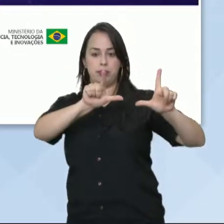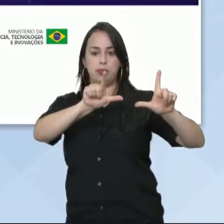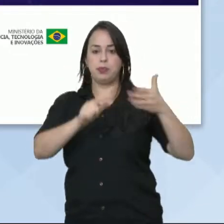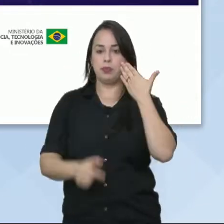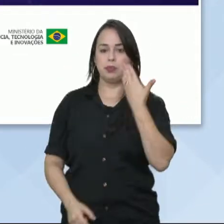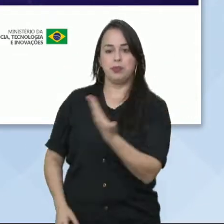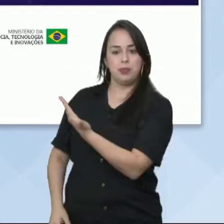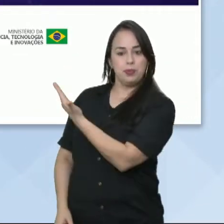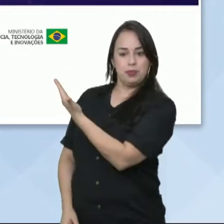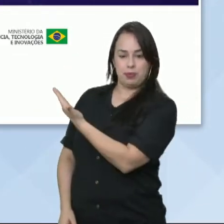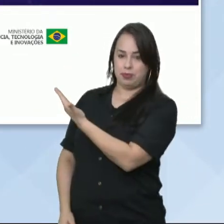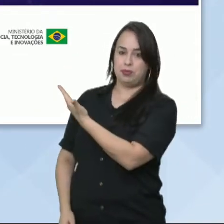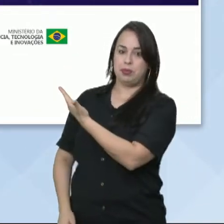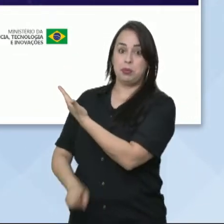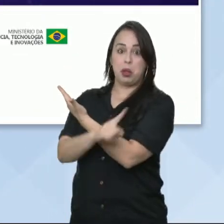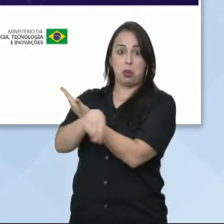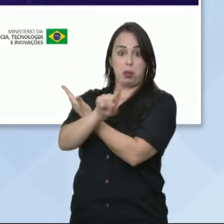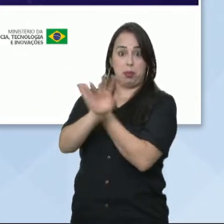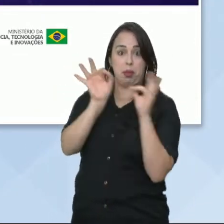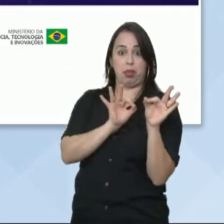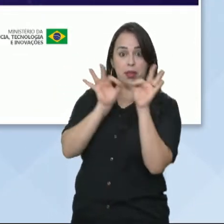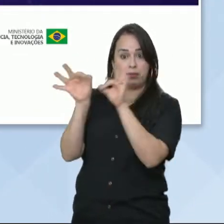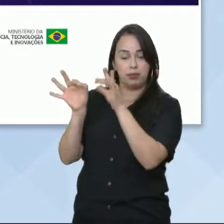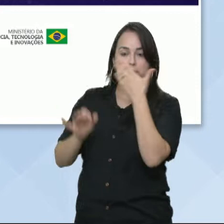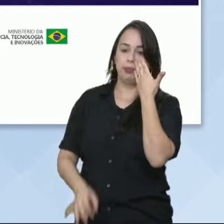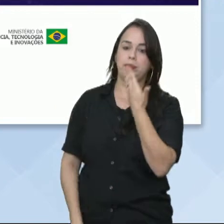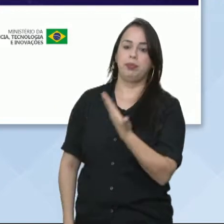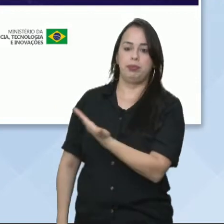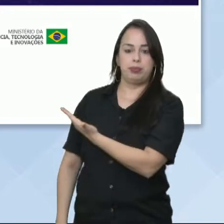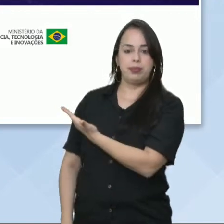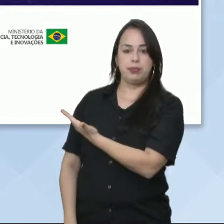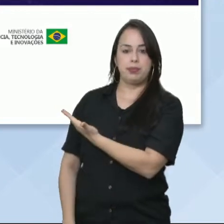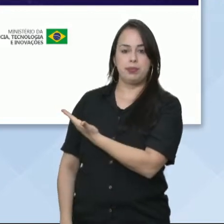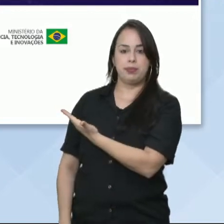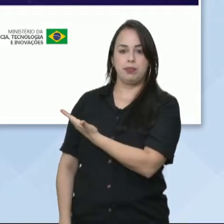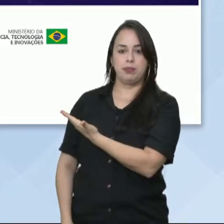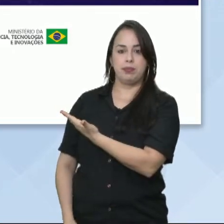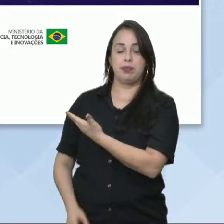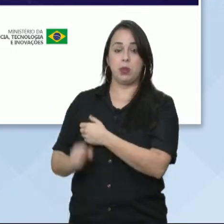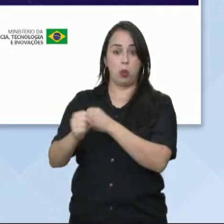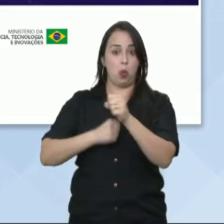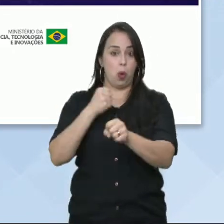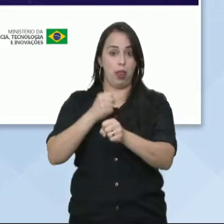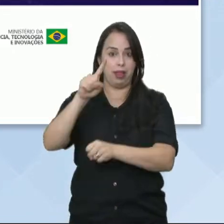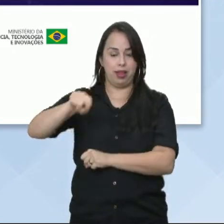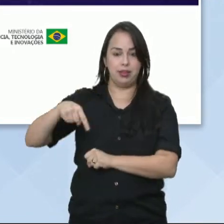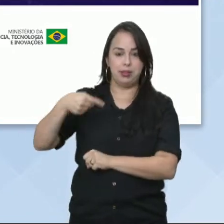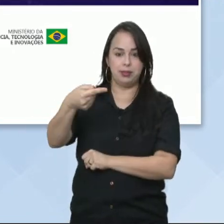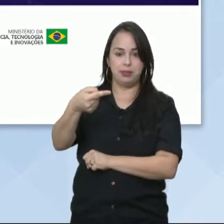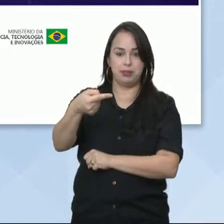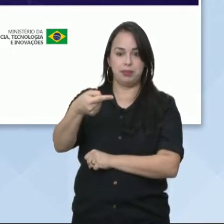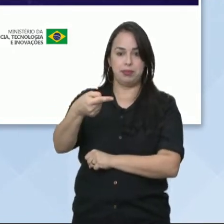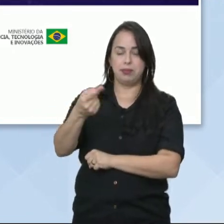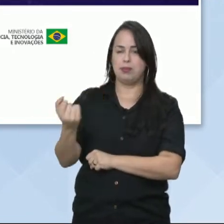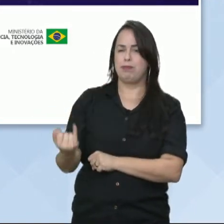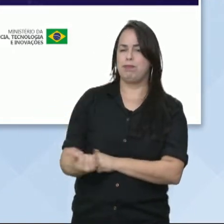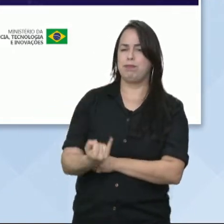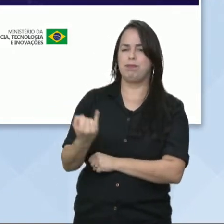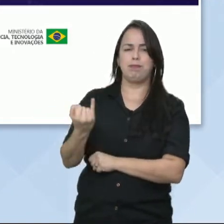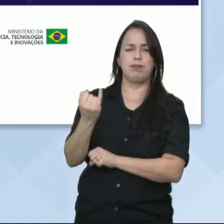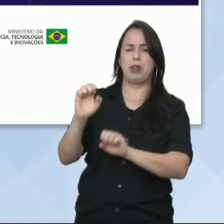telão, para que todos possam assistir. Nós vamos ter aqui, no ano que vem, esse